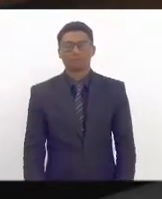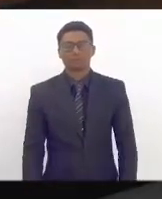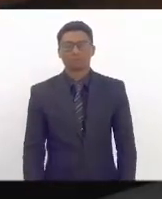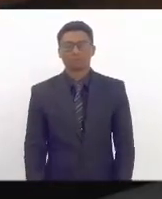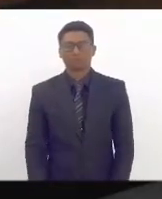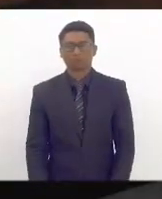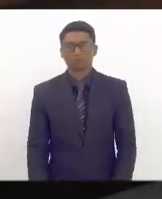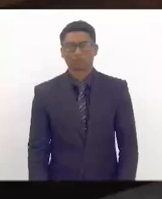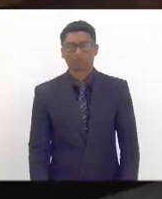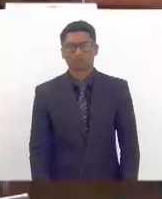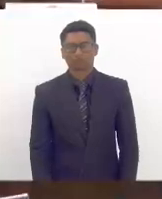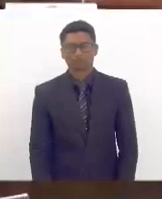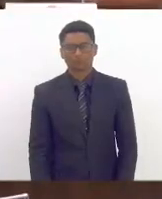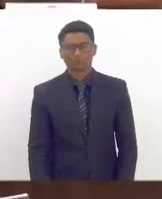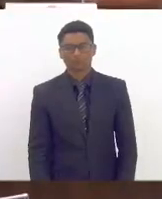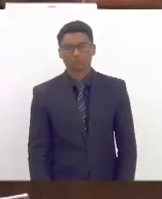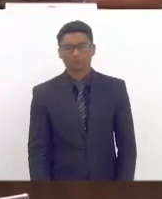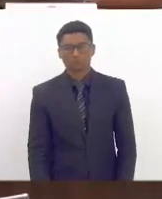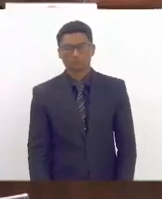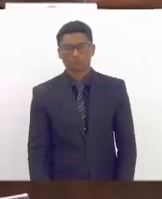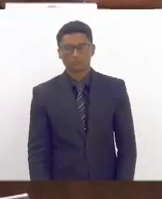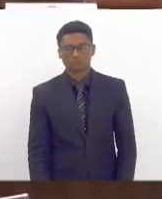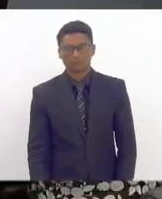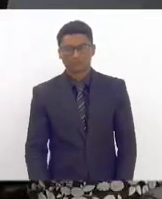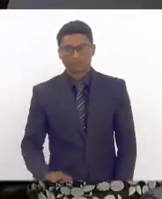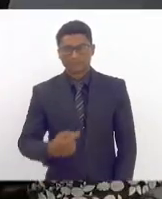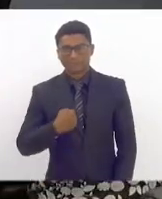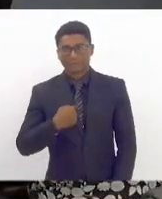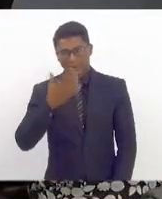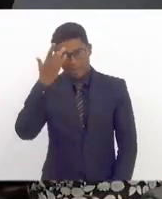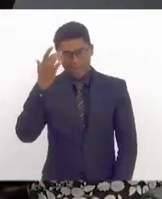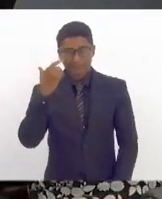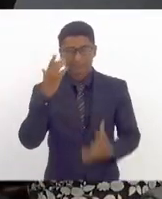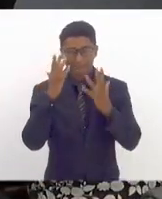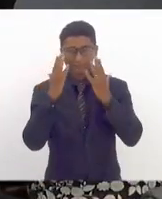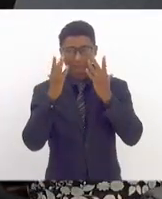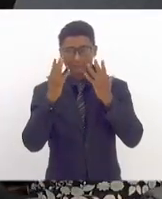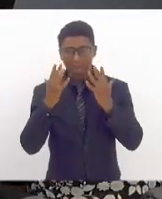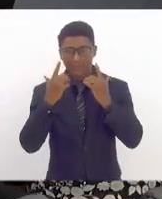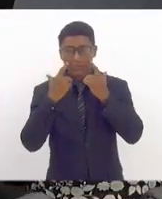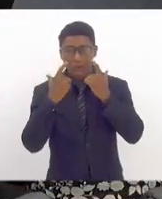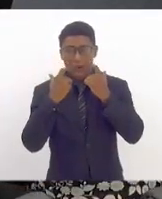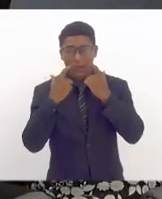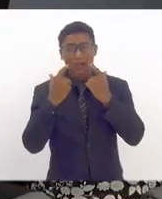gente eu não eu acho que será que eu vou conseguir ficar sem chorar até o fim longo